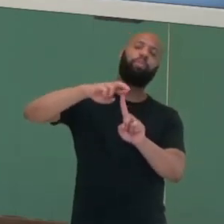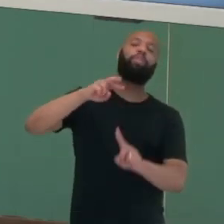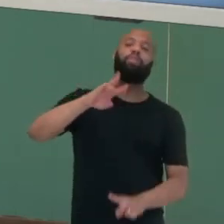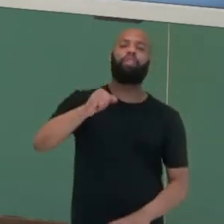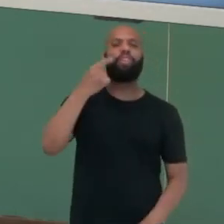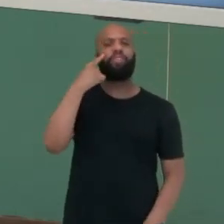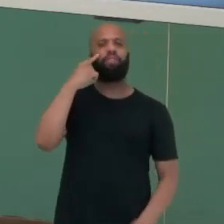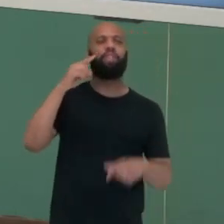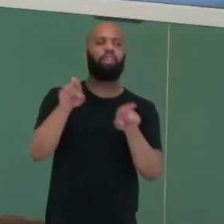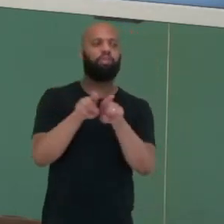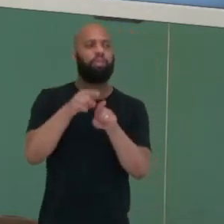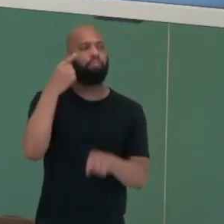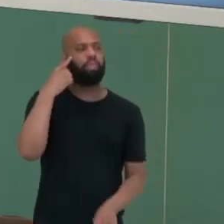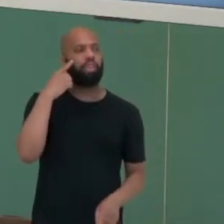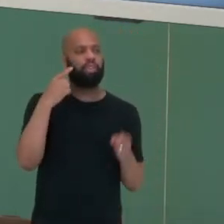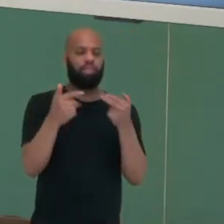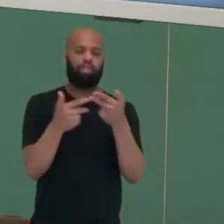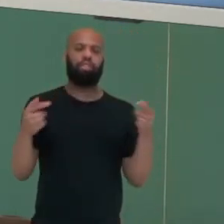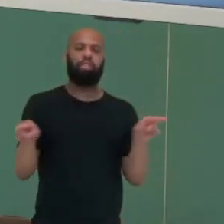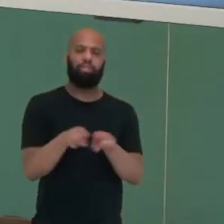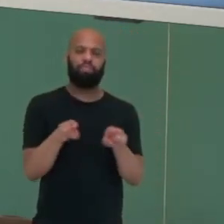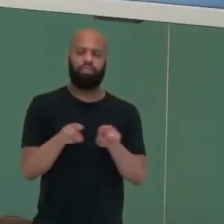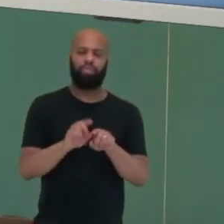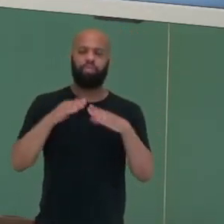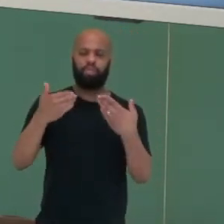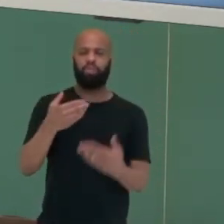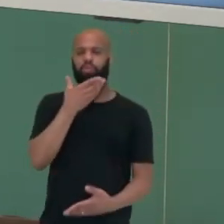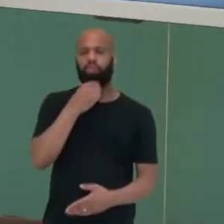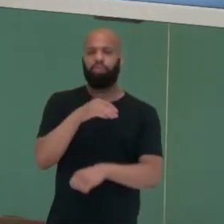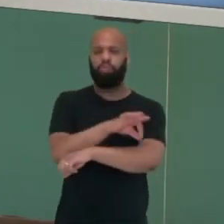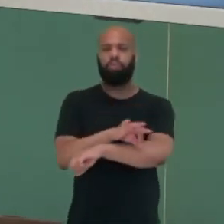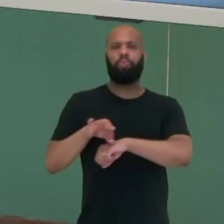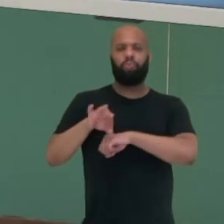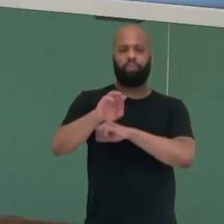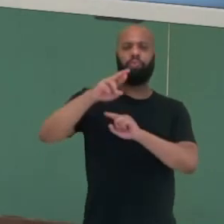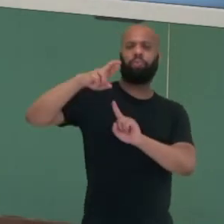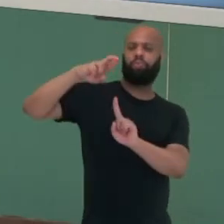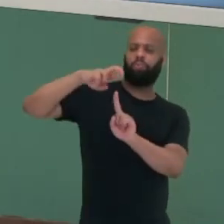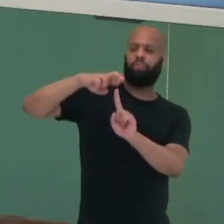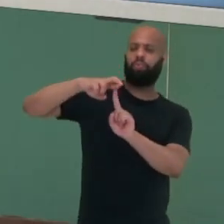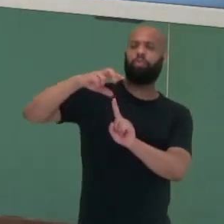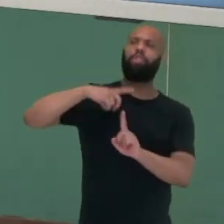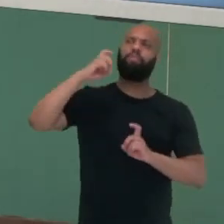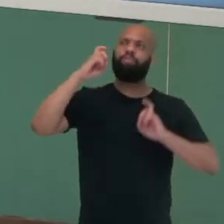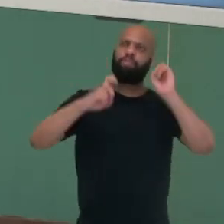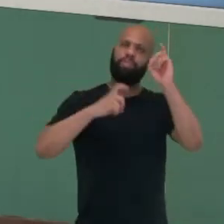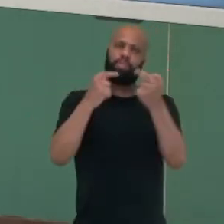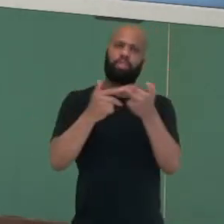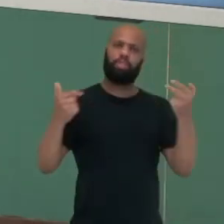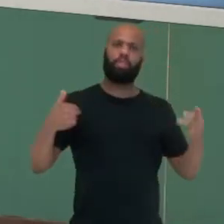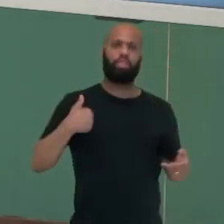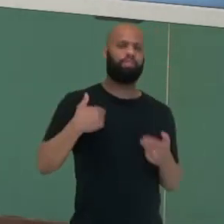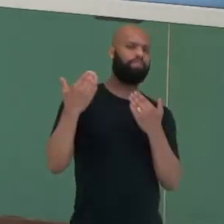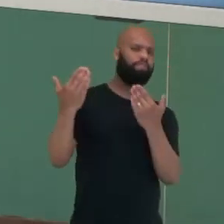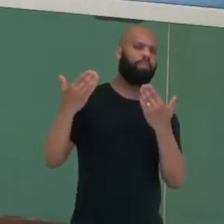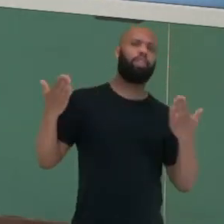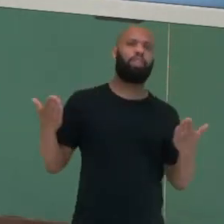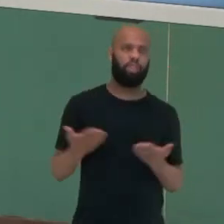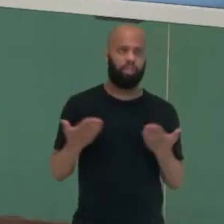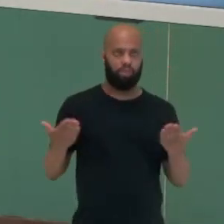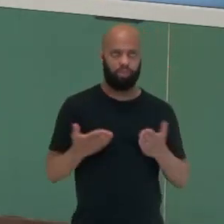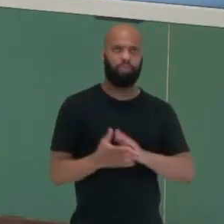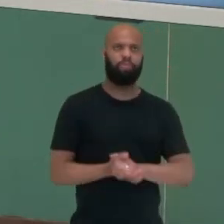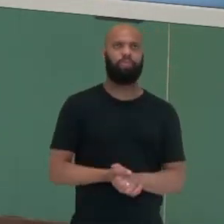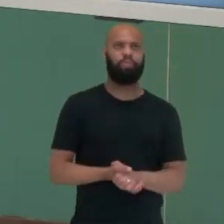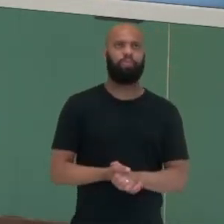e pensar nessas questões. Será que o Niemeyer estava preocupado com estas preocupações, essas questões que eu levantei aqui para vocês?